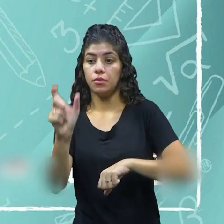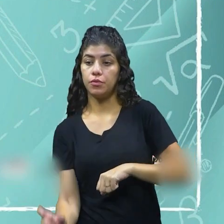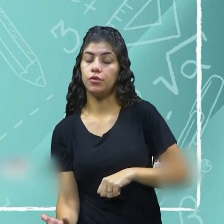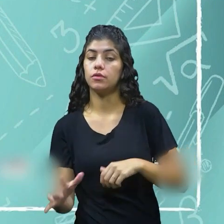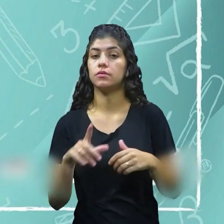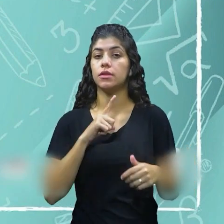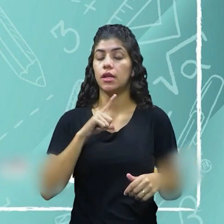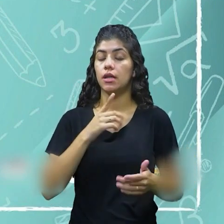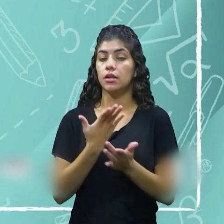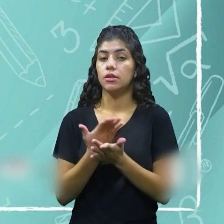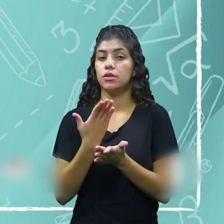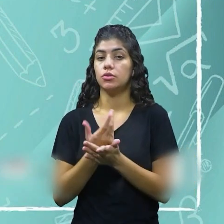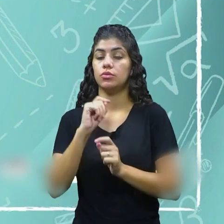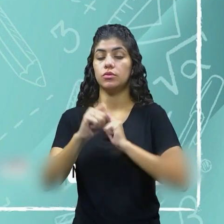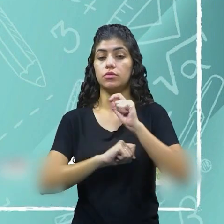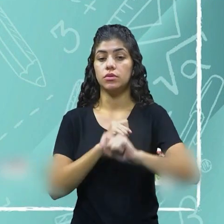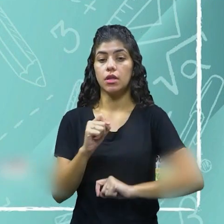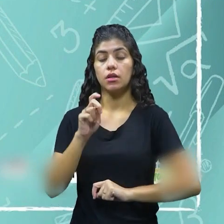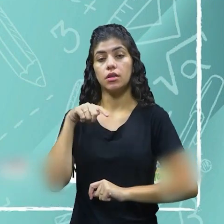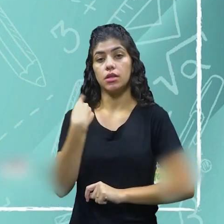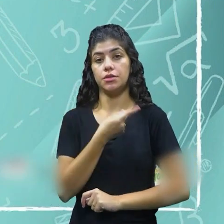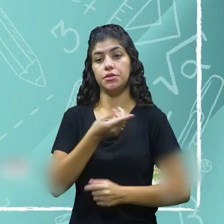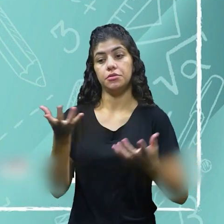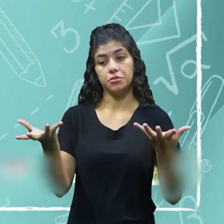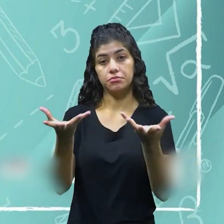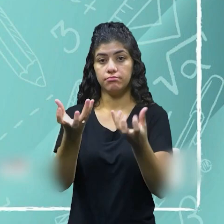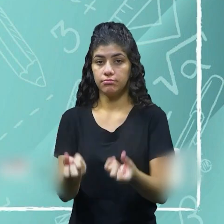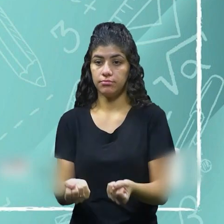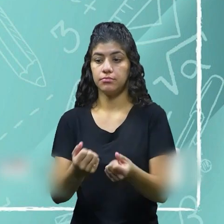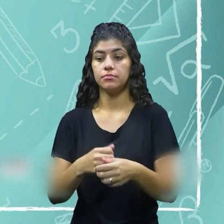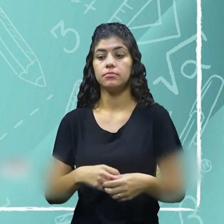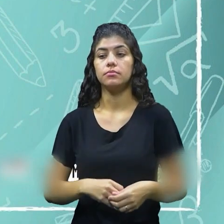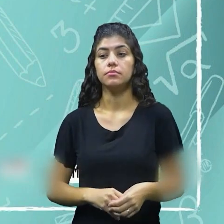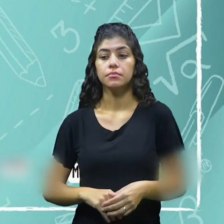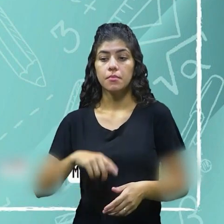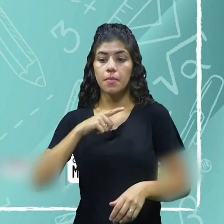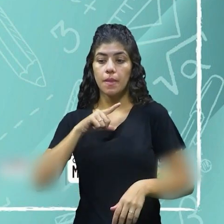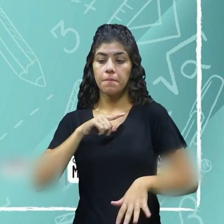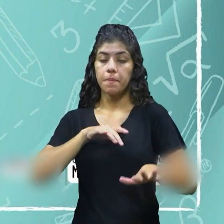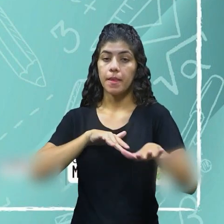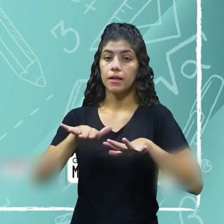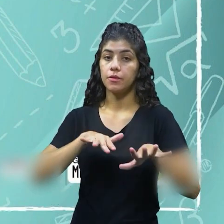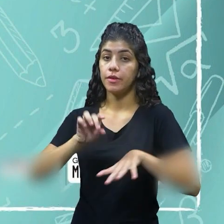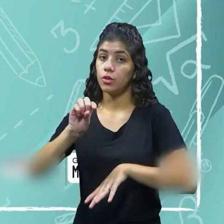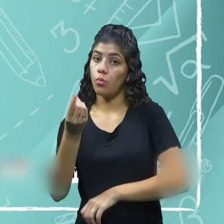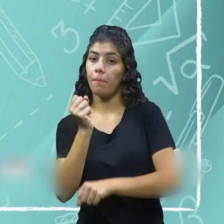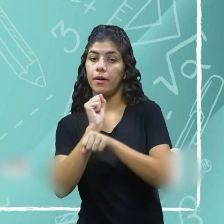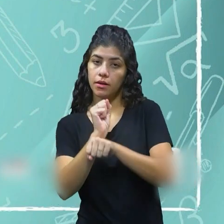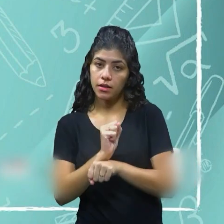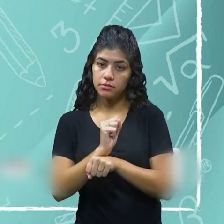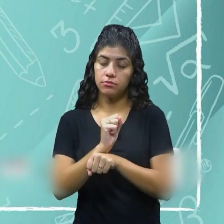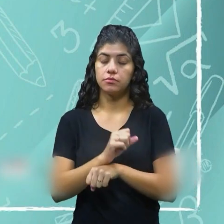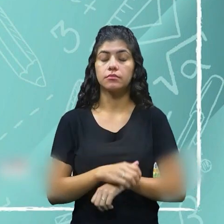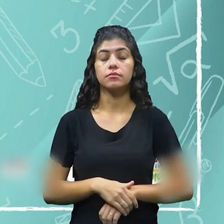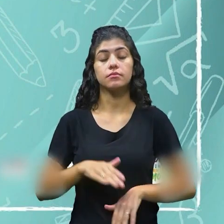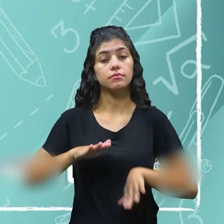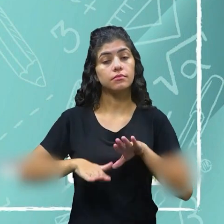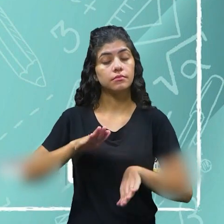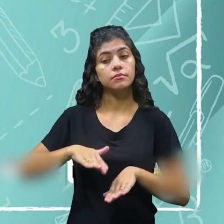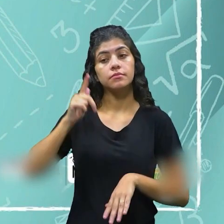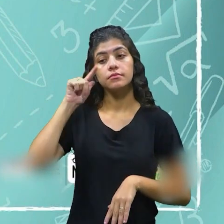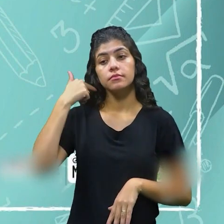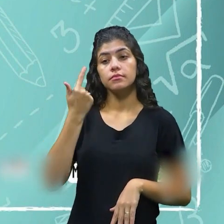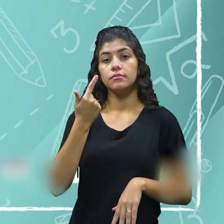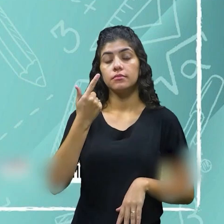em estudo, ou seja, o que a gente está adotando, né, está em movimento ou em repouso. Na maioria das vezes, em nosso